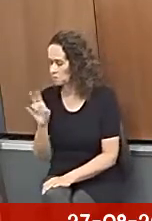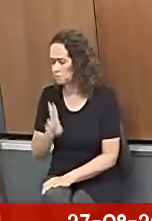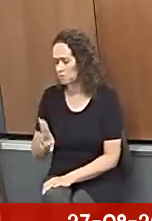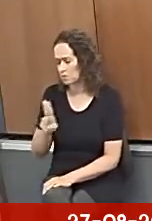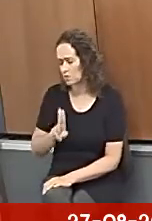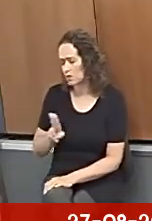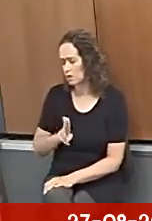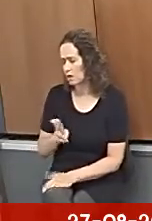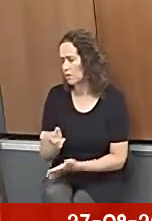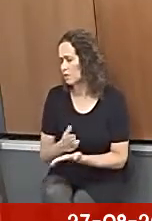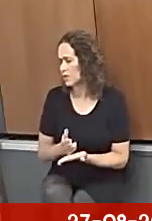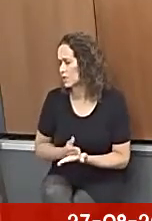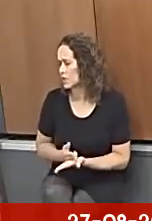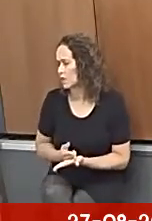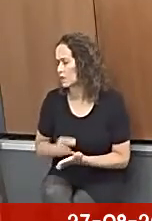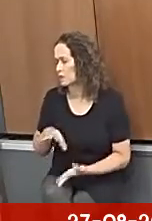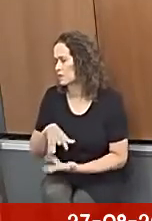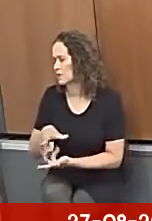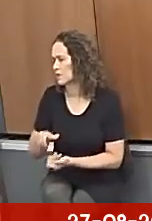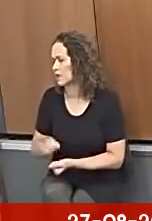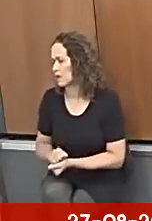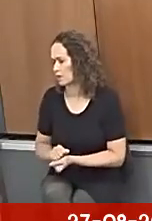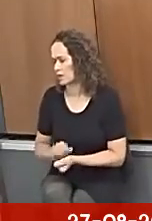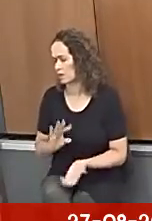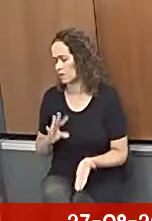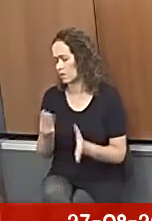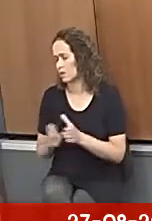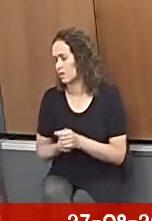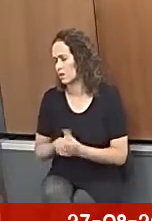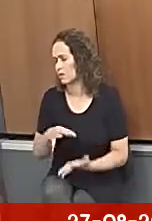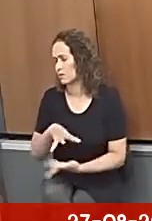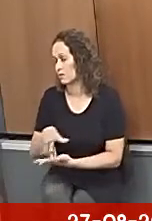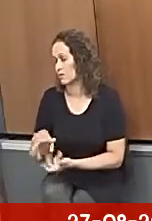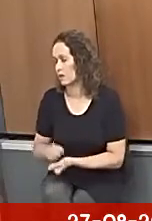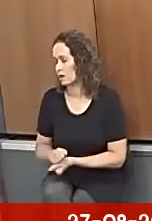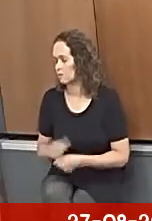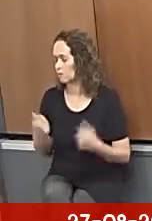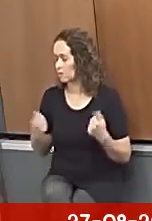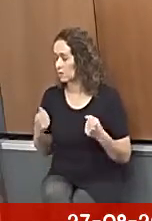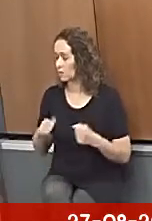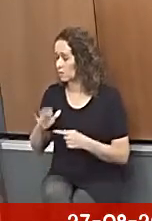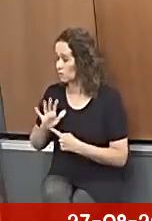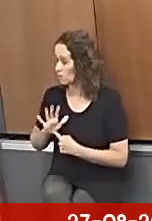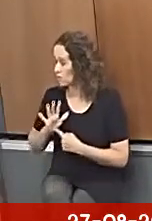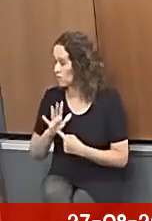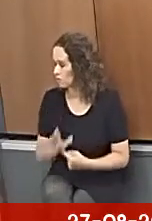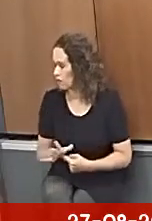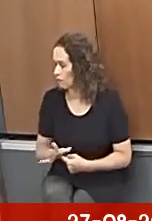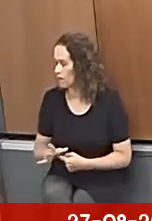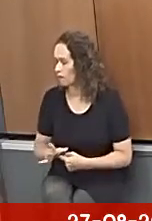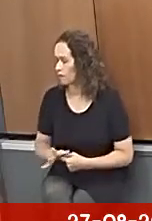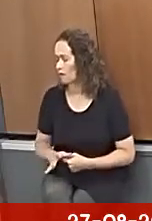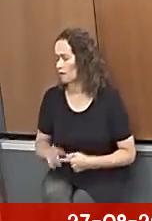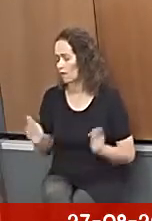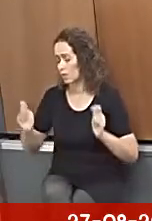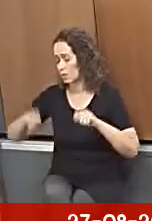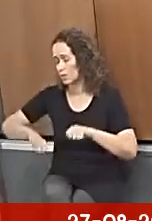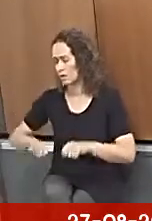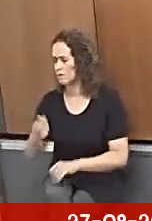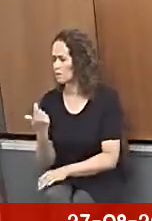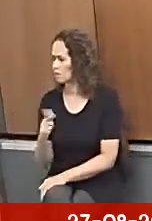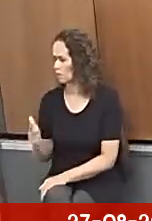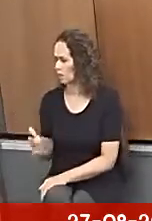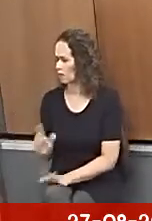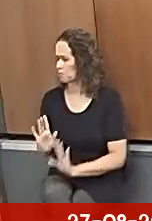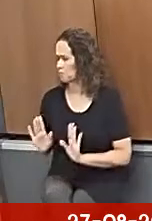desenho universal necessita que seja comprovada a incapacidade ea ikea incapacidade é